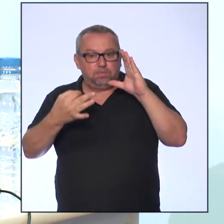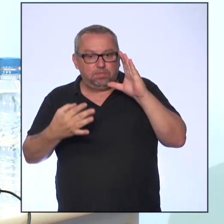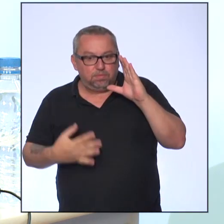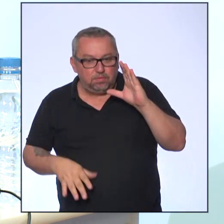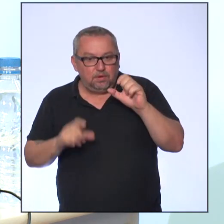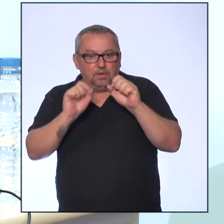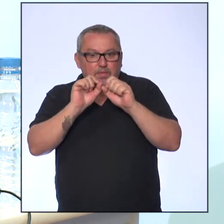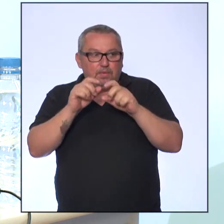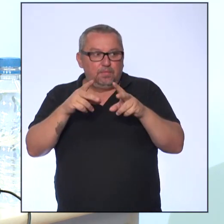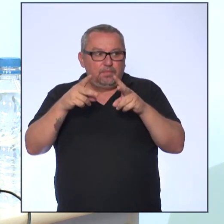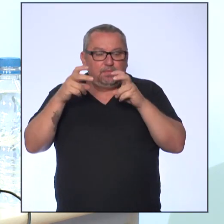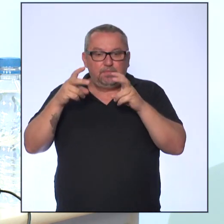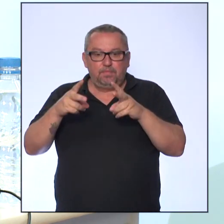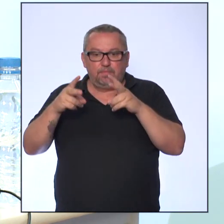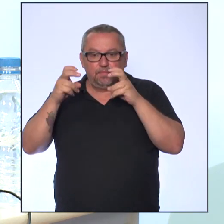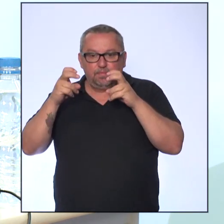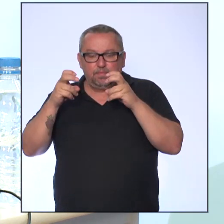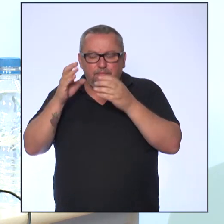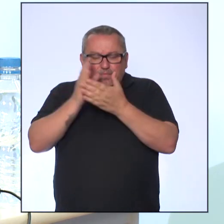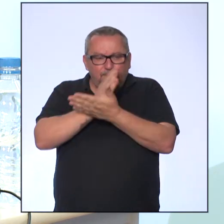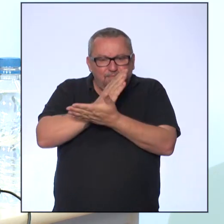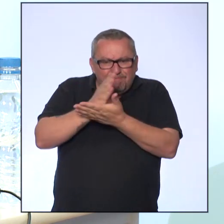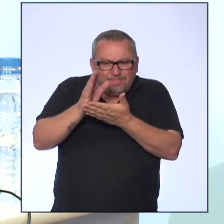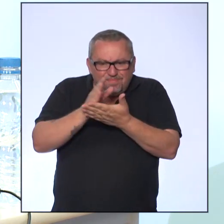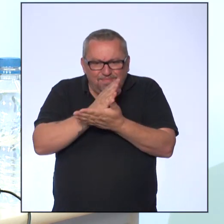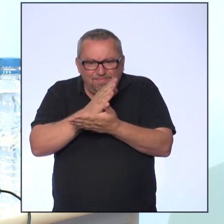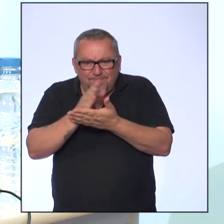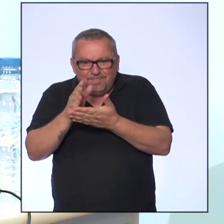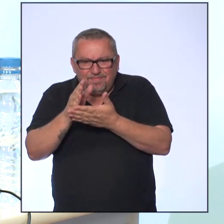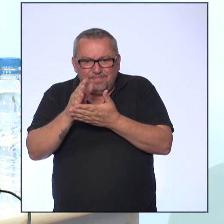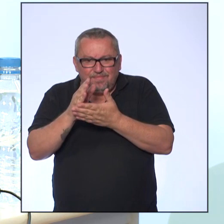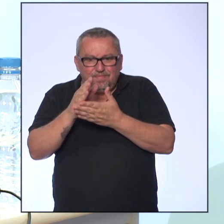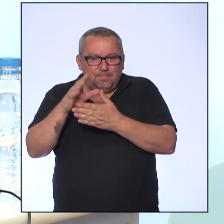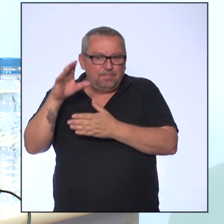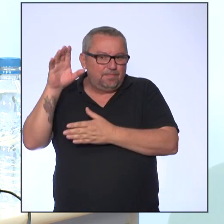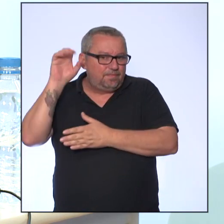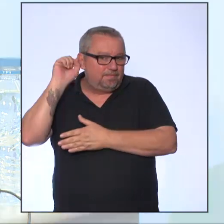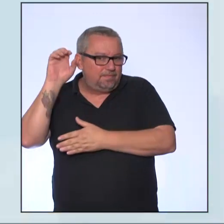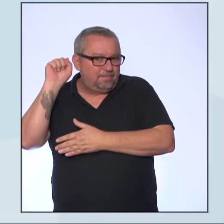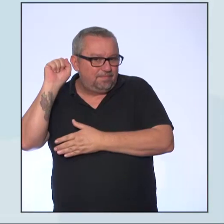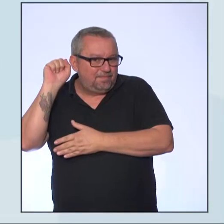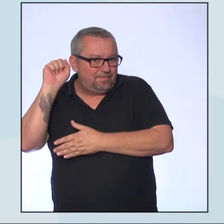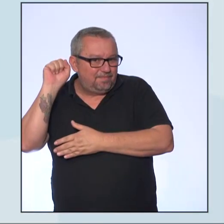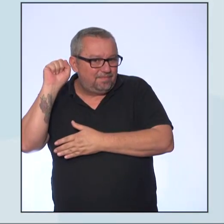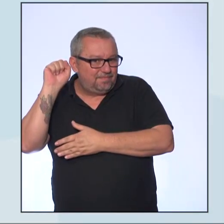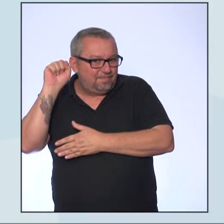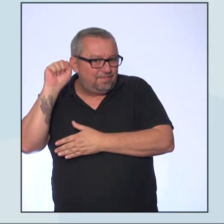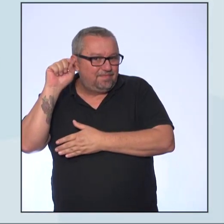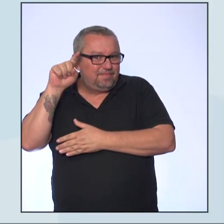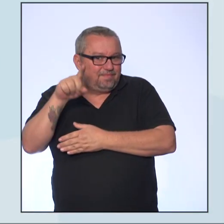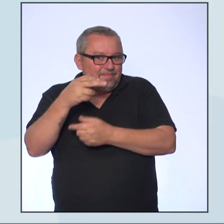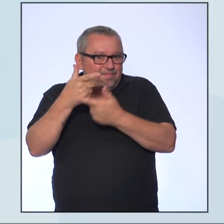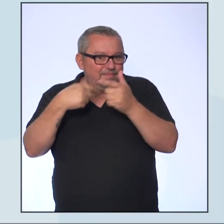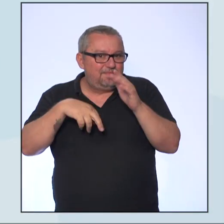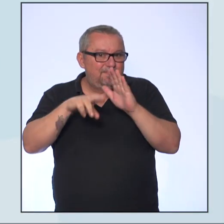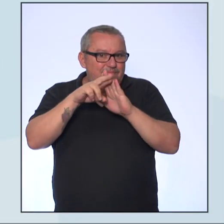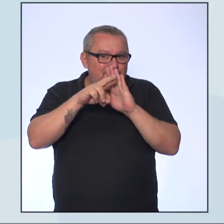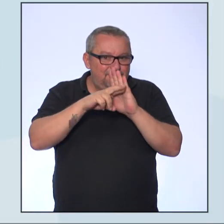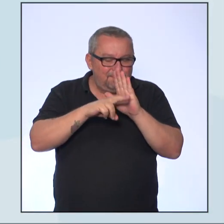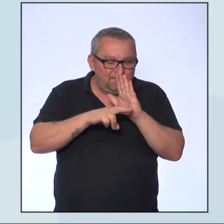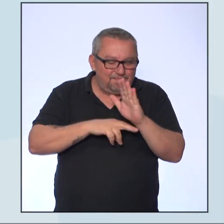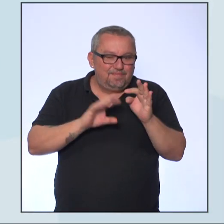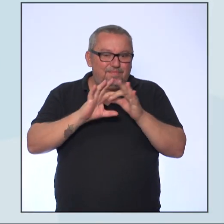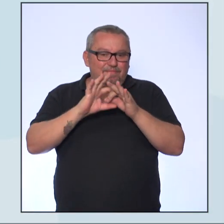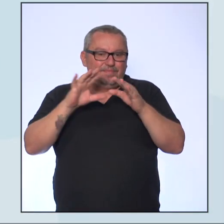podem ser percebidos e discriminados por meio da nossa audição. Esses elementos, eles possuem regras que